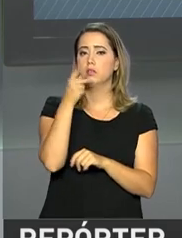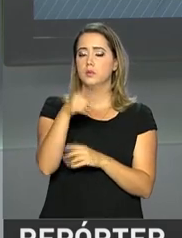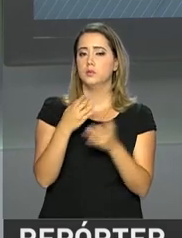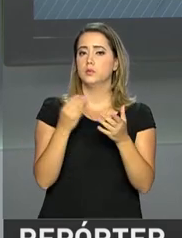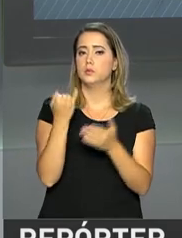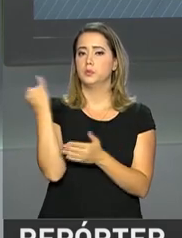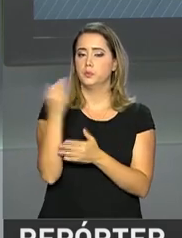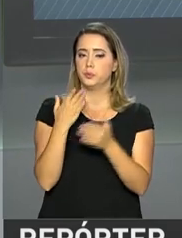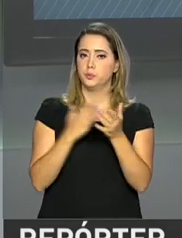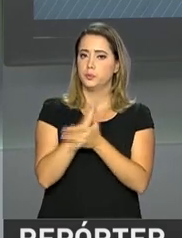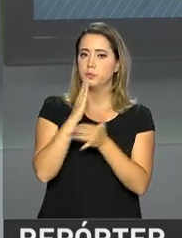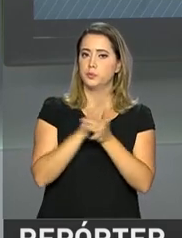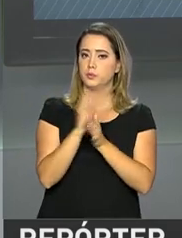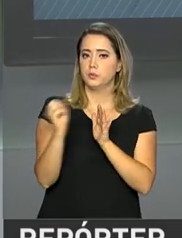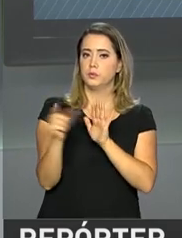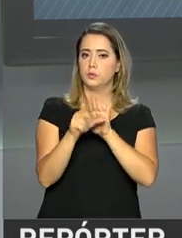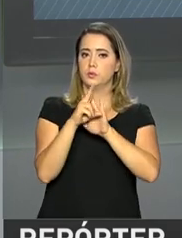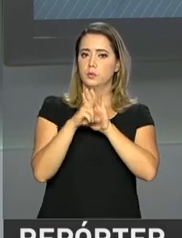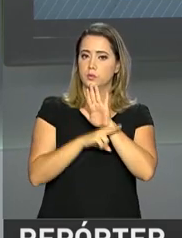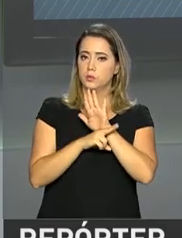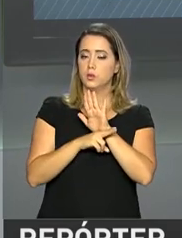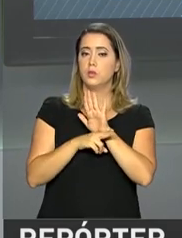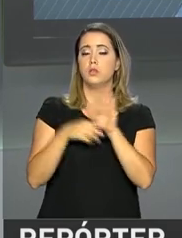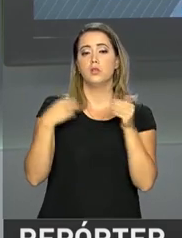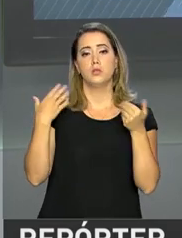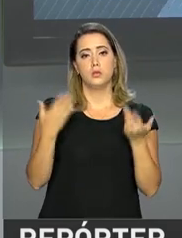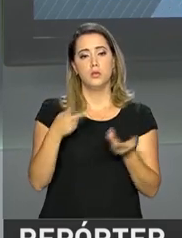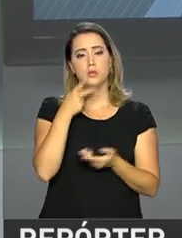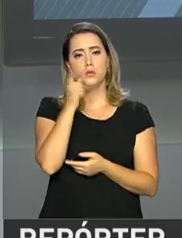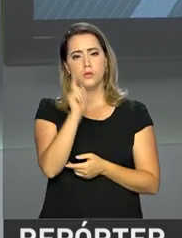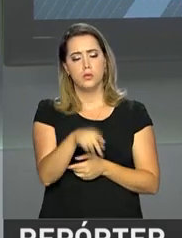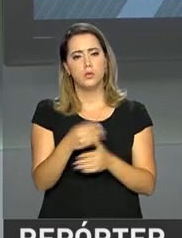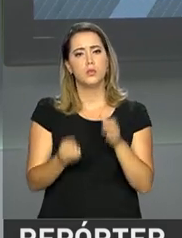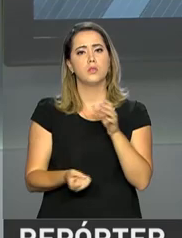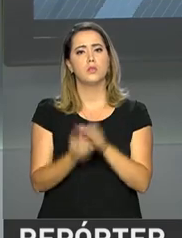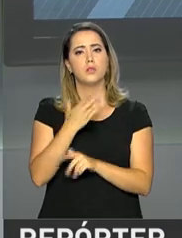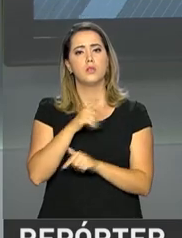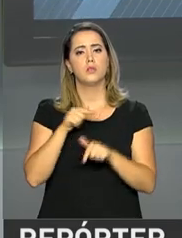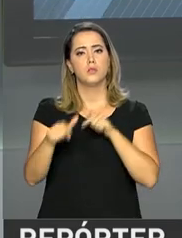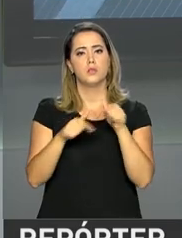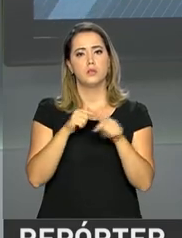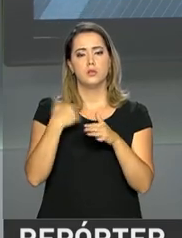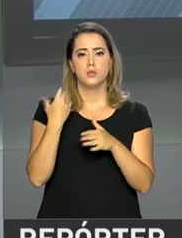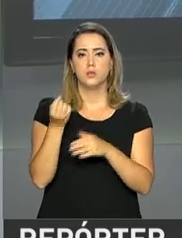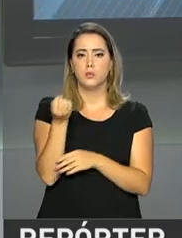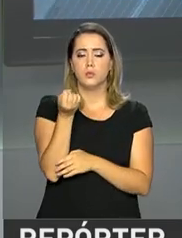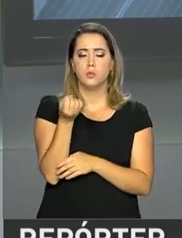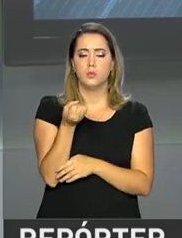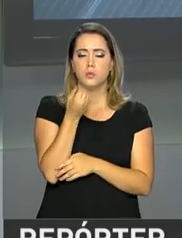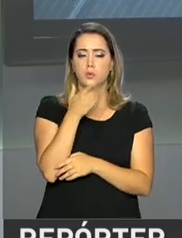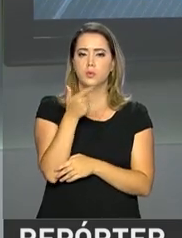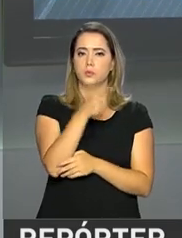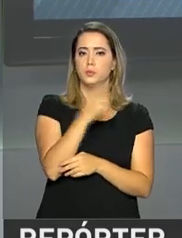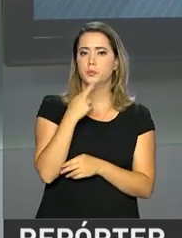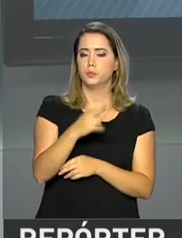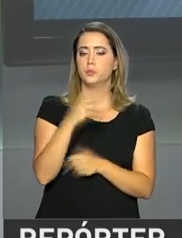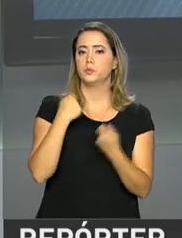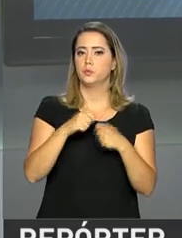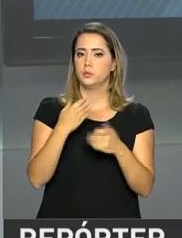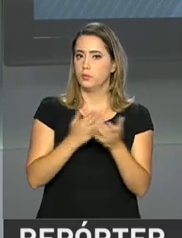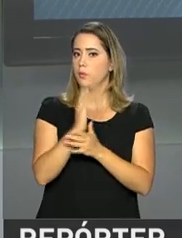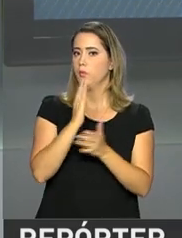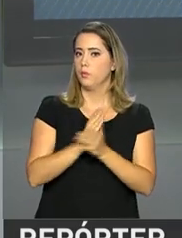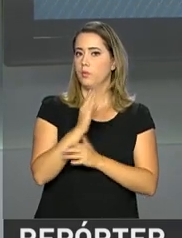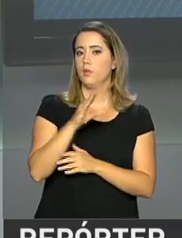reformas estruturais. Para Meirelles, a continuidade da geração de empregos e outros bons resultados da economia dependem da aprovação